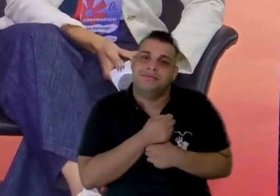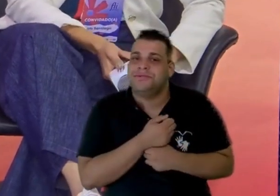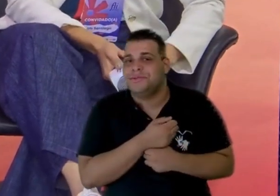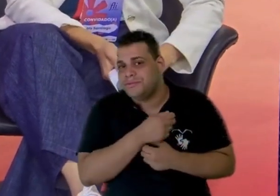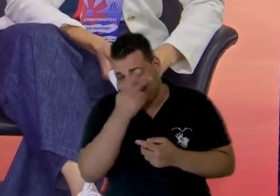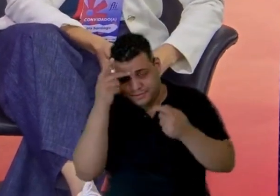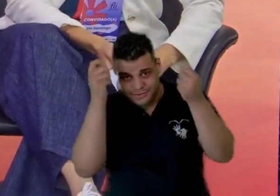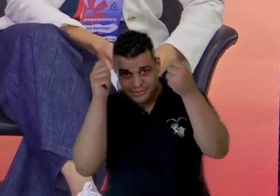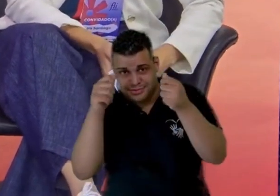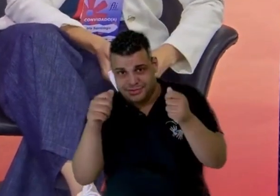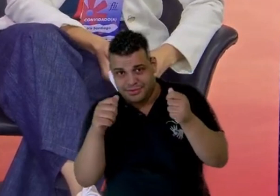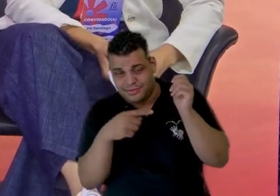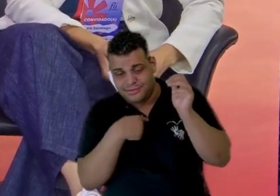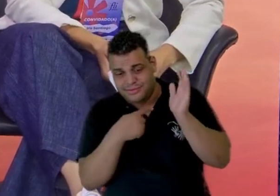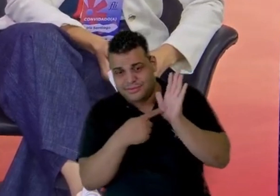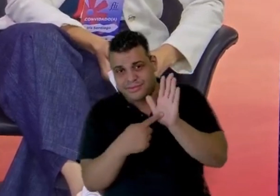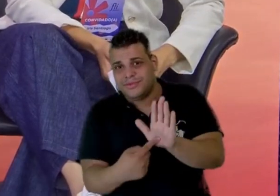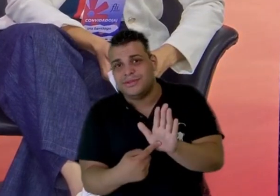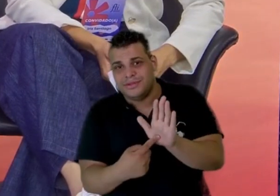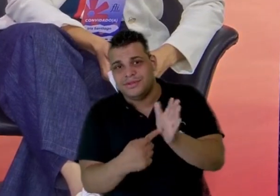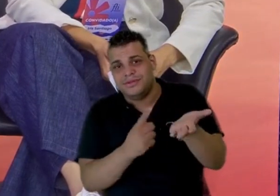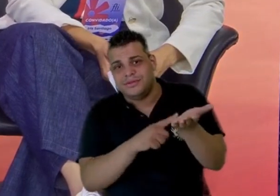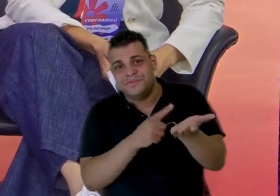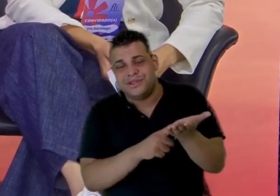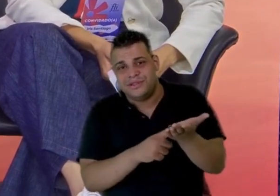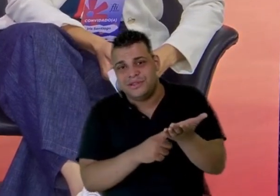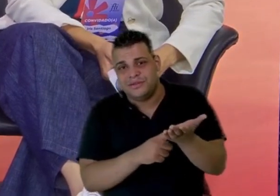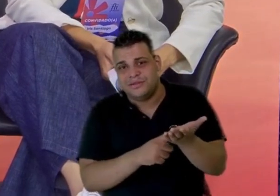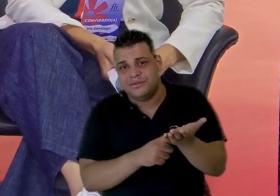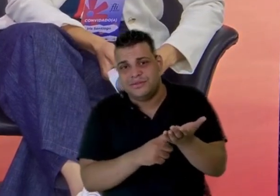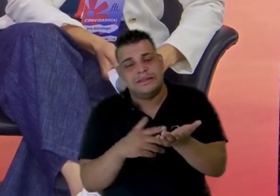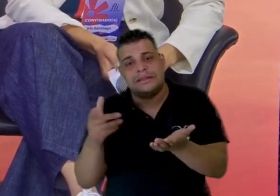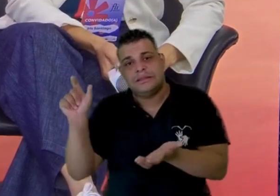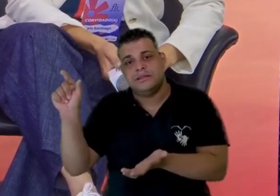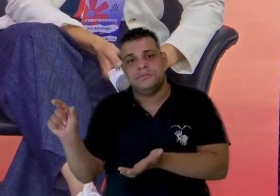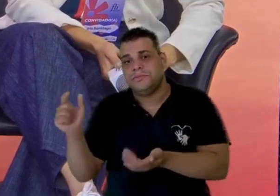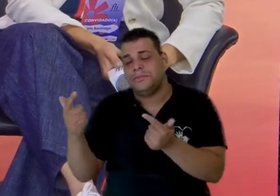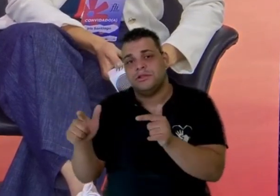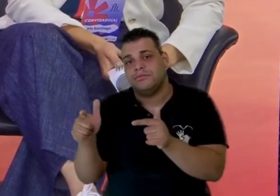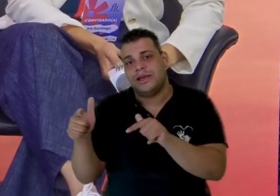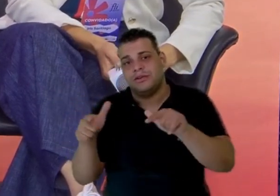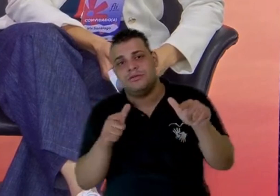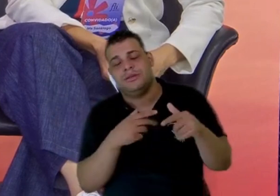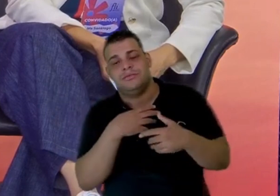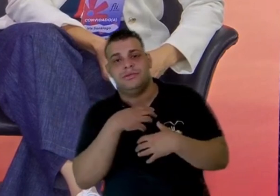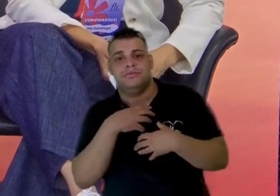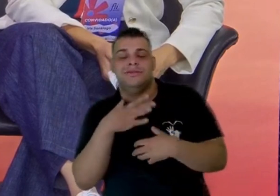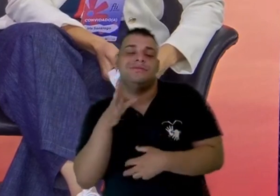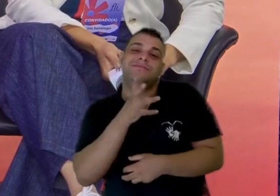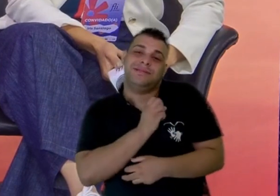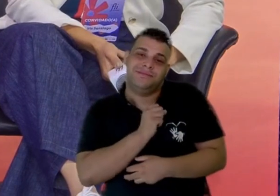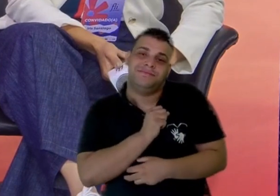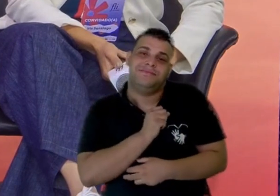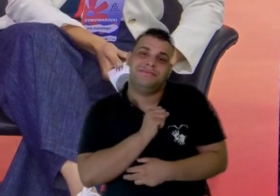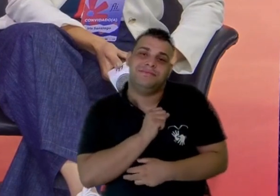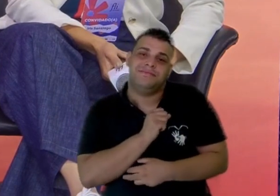coloca uma intenção E aí todo mundo sente ali o rikai ele não tem ele não tem esse lugar do sentimento da paixão uma